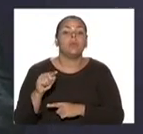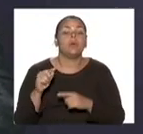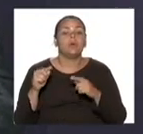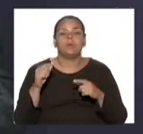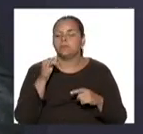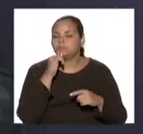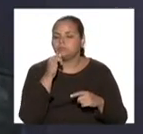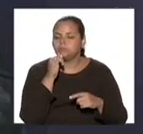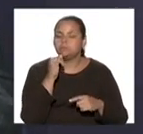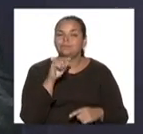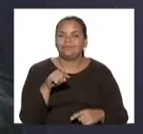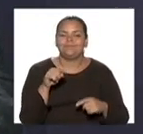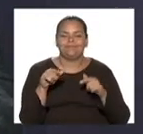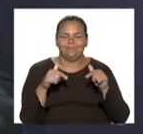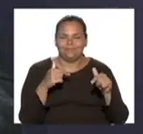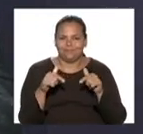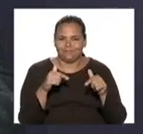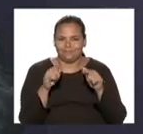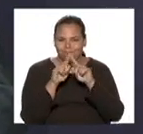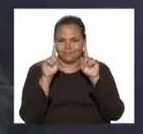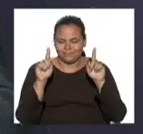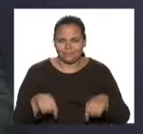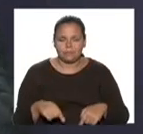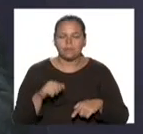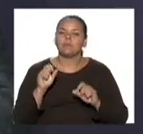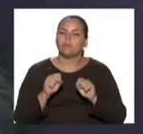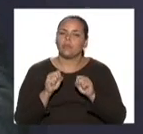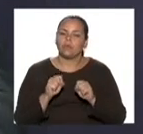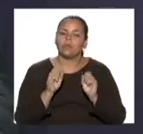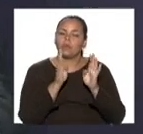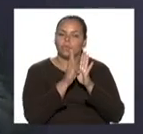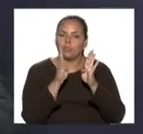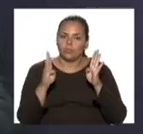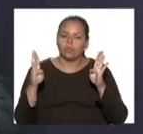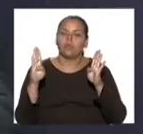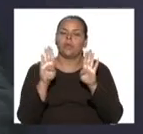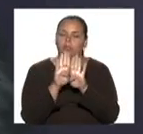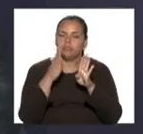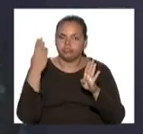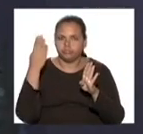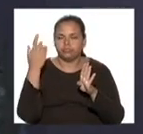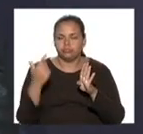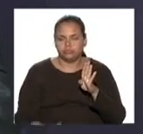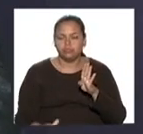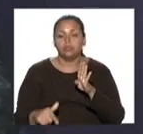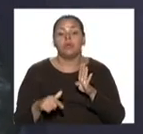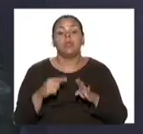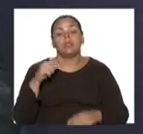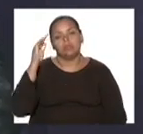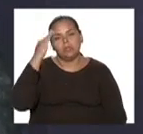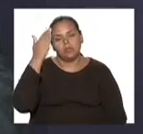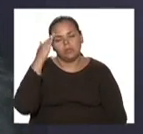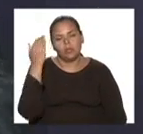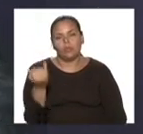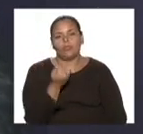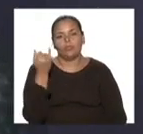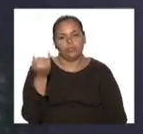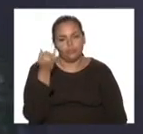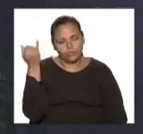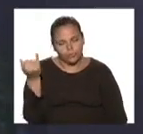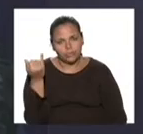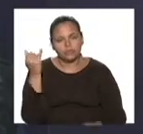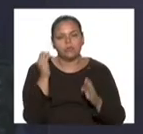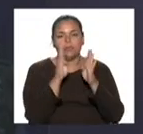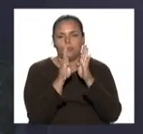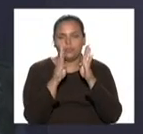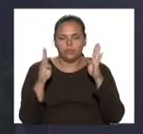caseira dentro dos servidores do Estado para que as bibliotecas possam ser reabertas. Também entendendo da importância